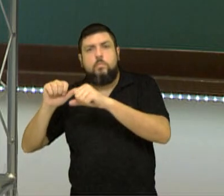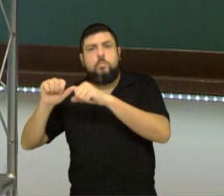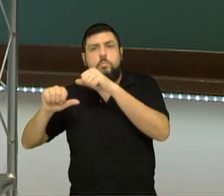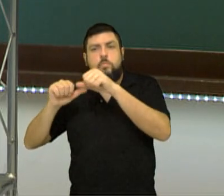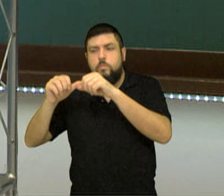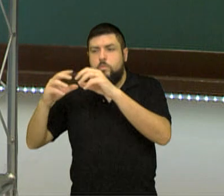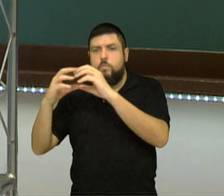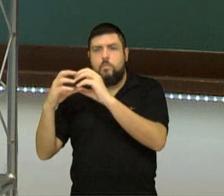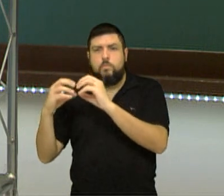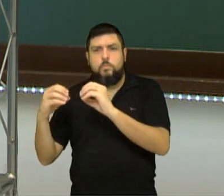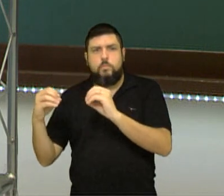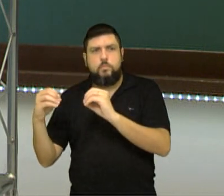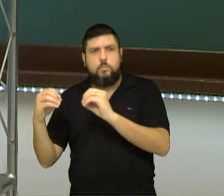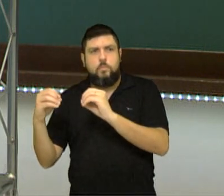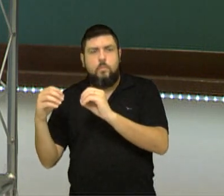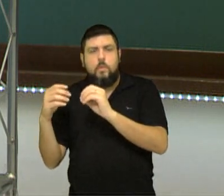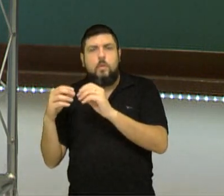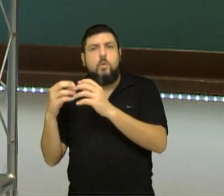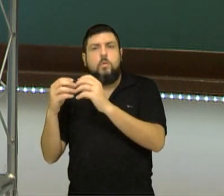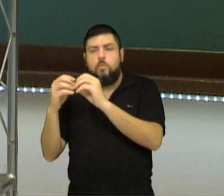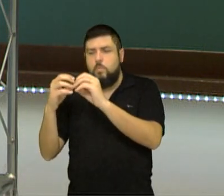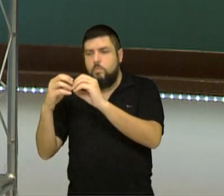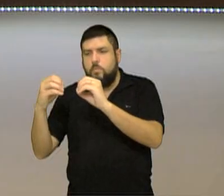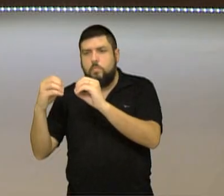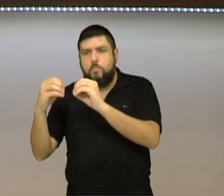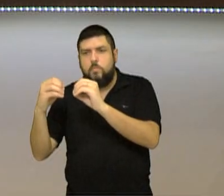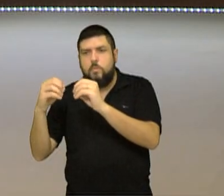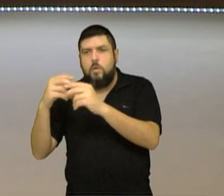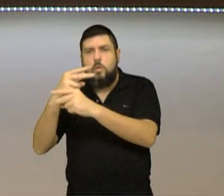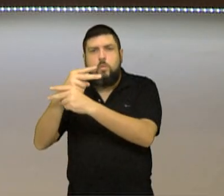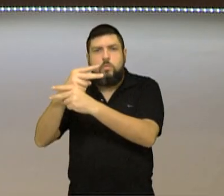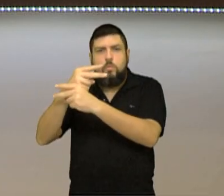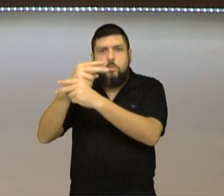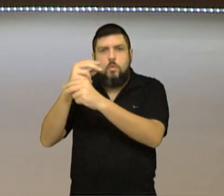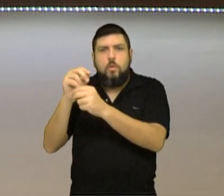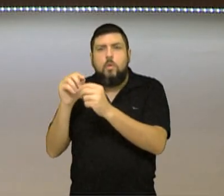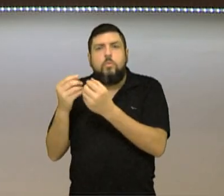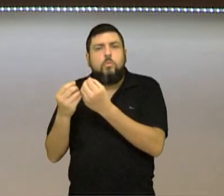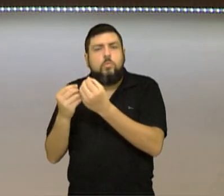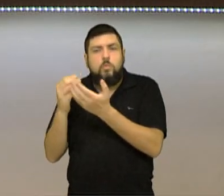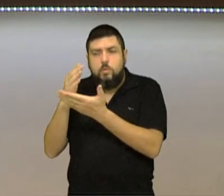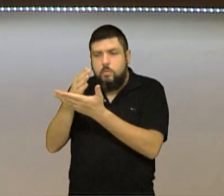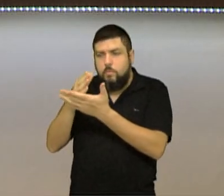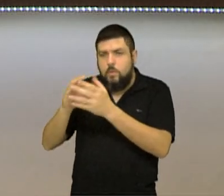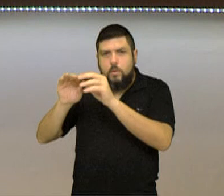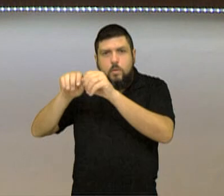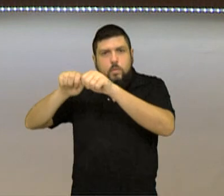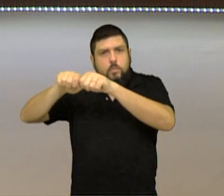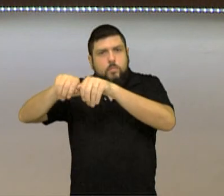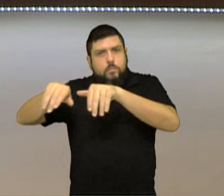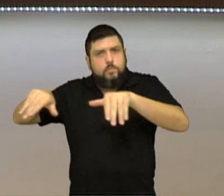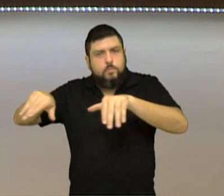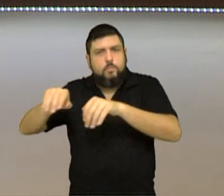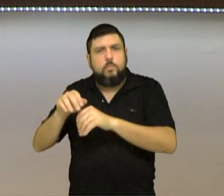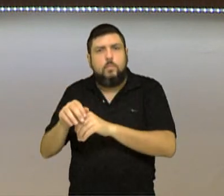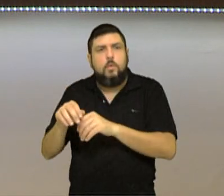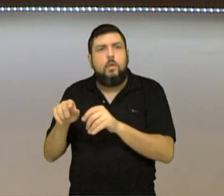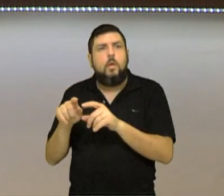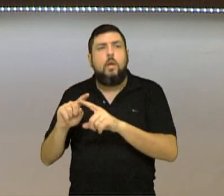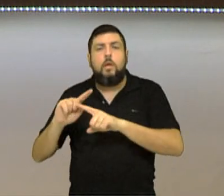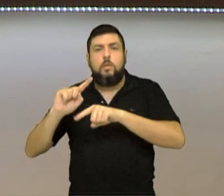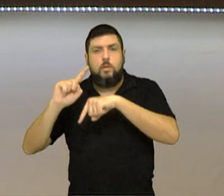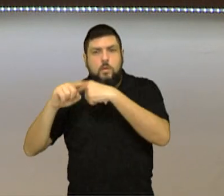e aí ela divide, né? Jogando duas células com cromossomos para cada lado, e depois um